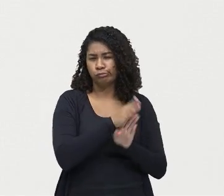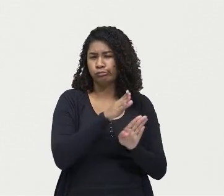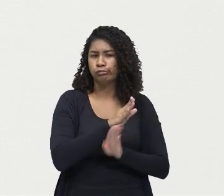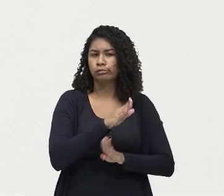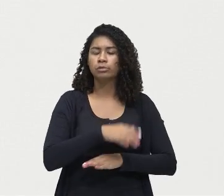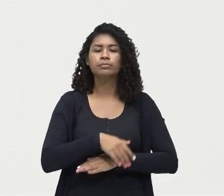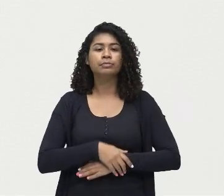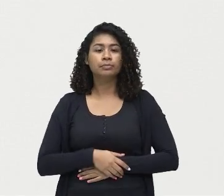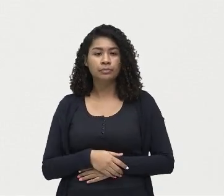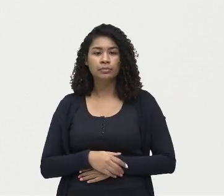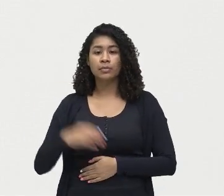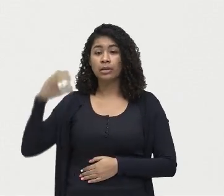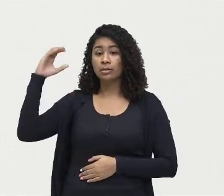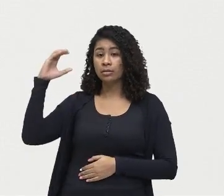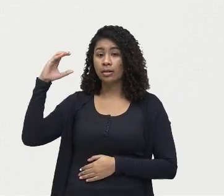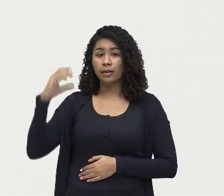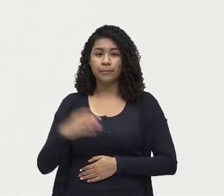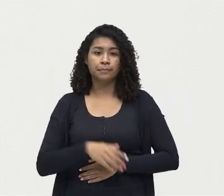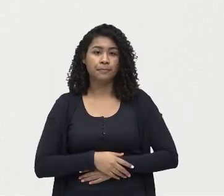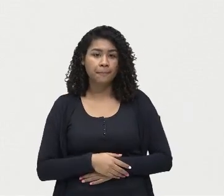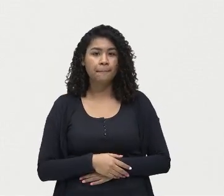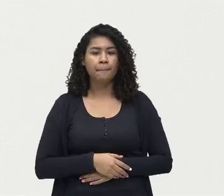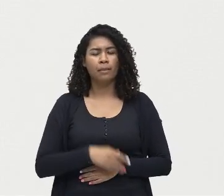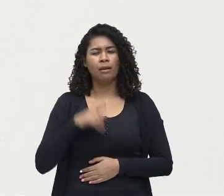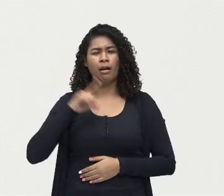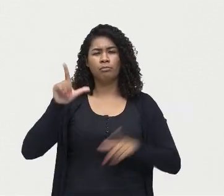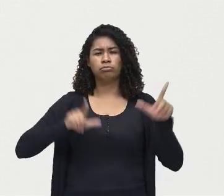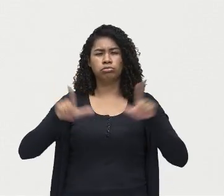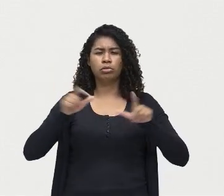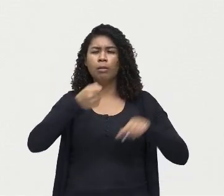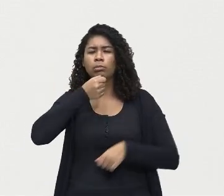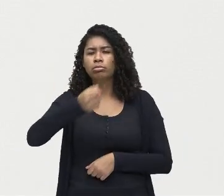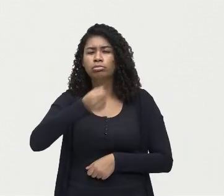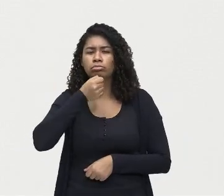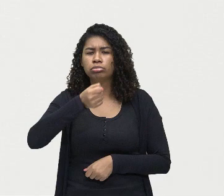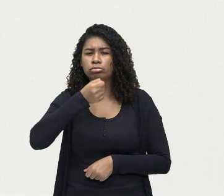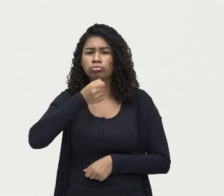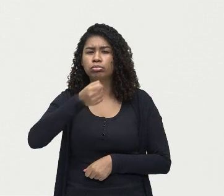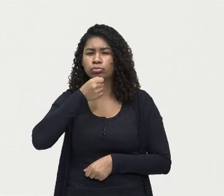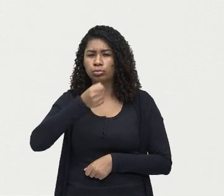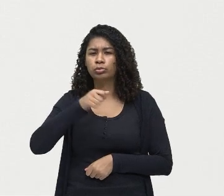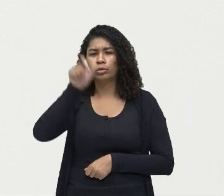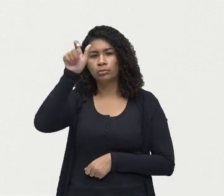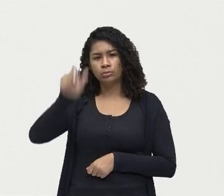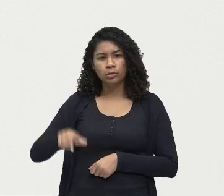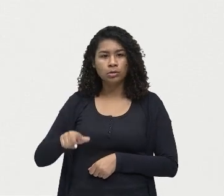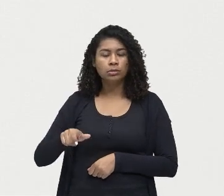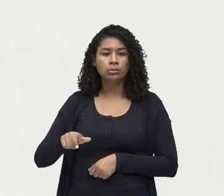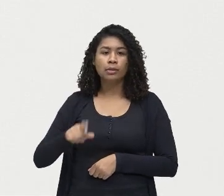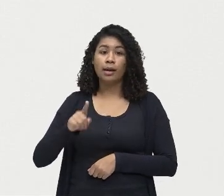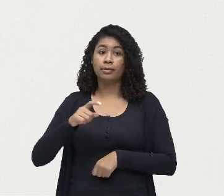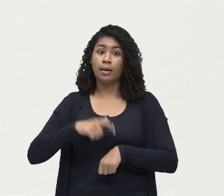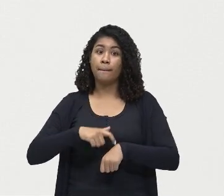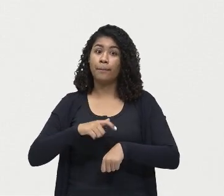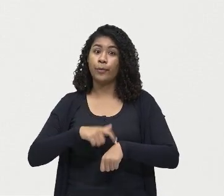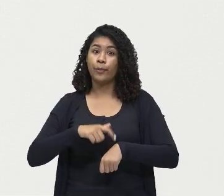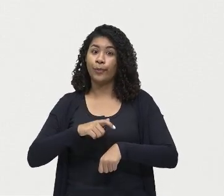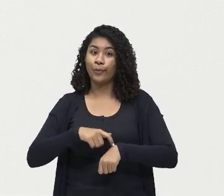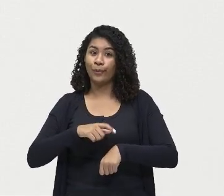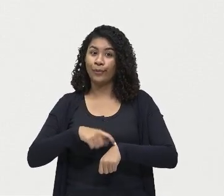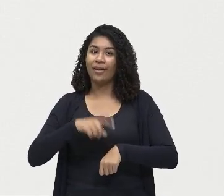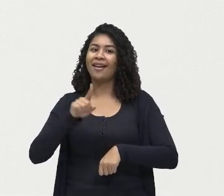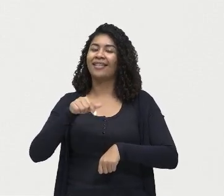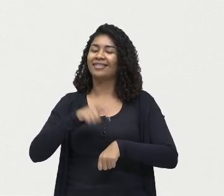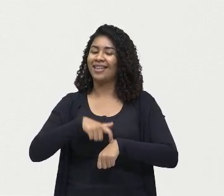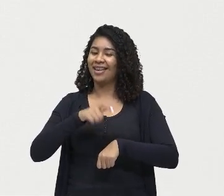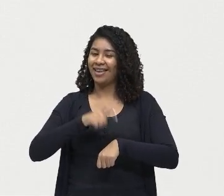orientação. A letra C, enquanto a mídia entrevistava o especialista, é uma ideia de tempo, temporal,